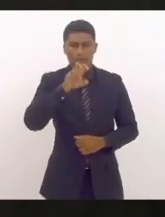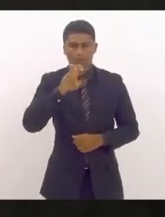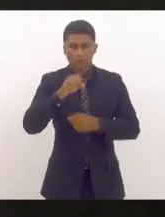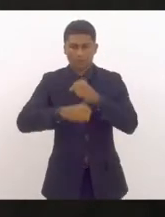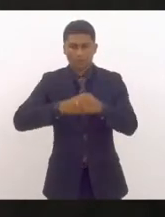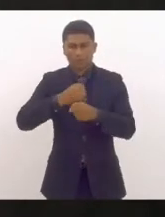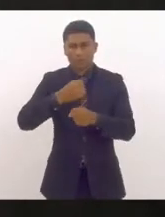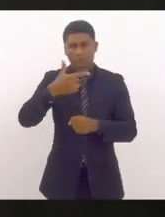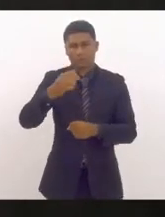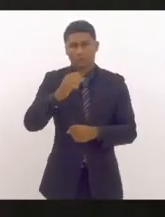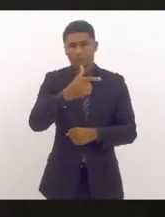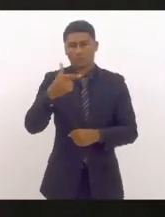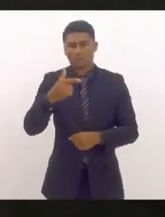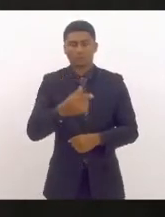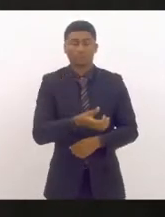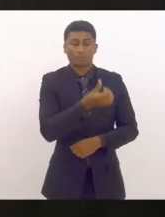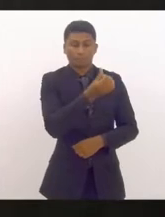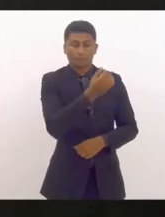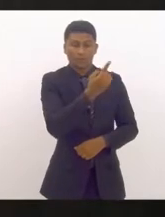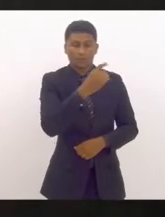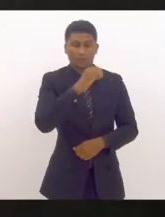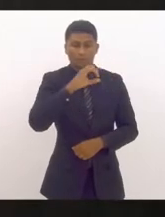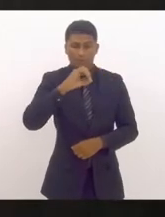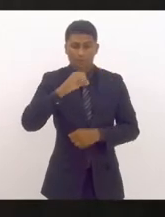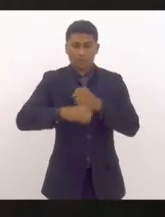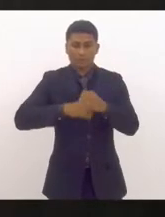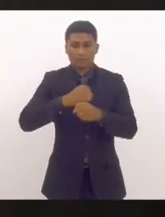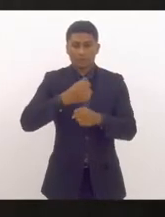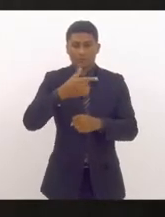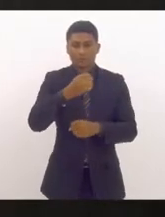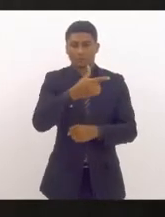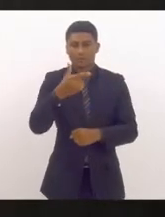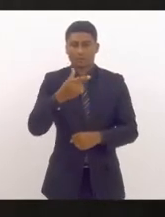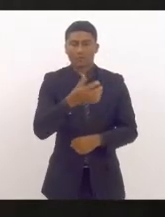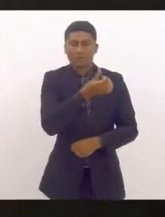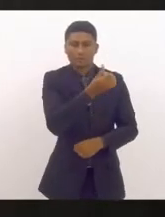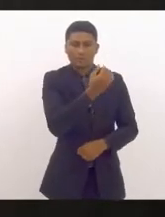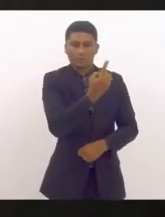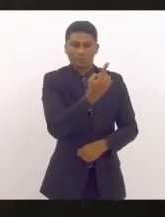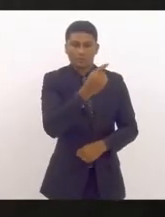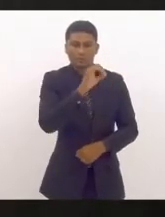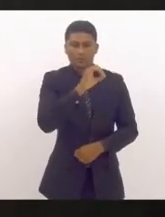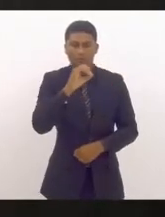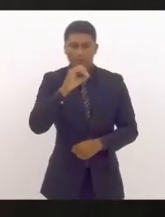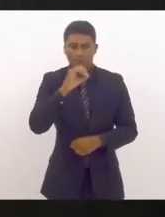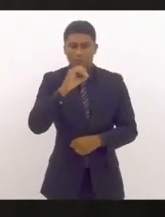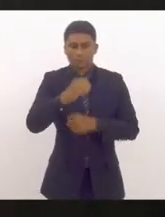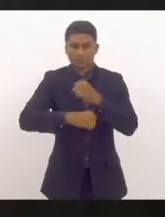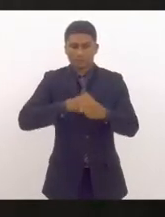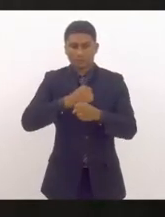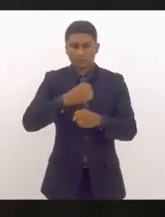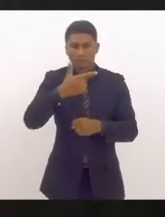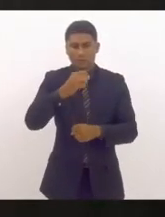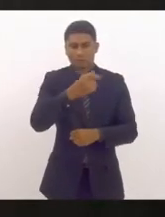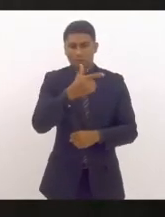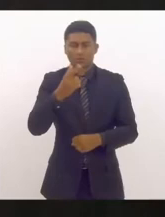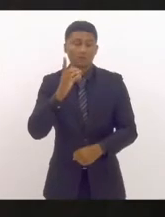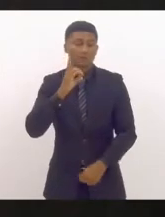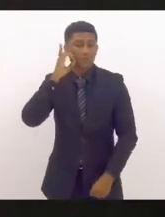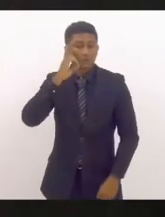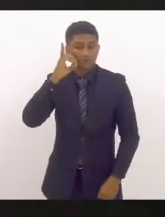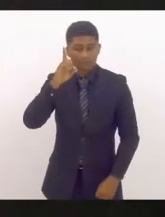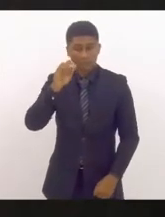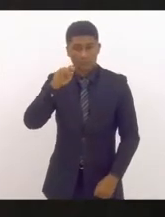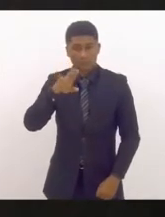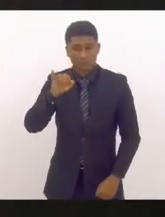22, 6190 de 22, 6200 de 22, deputada Dani Monteiro. Os senhores